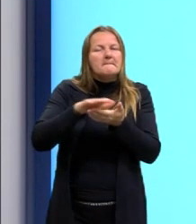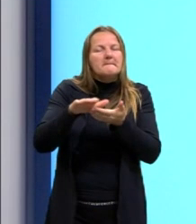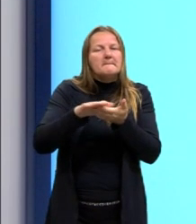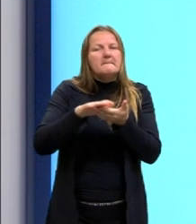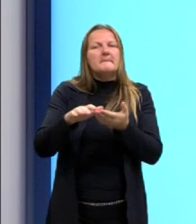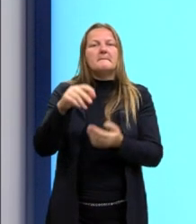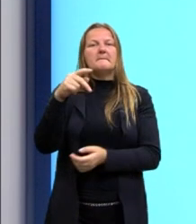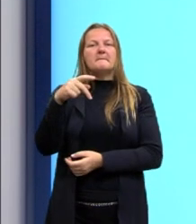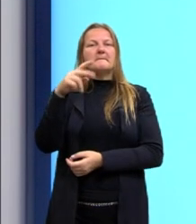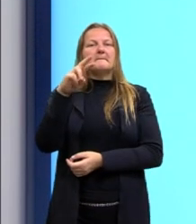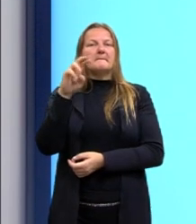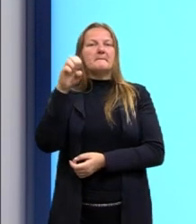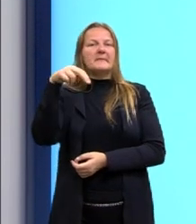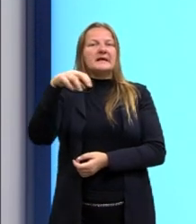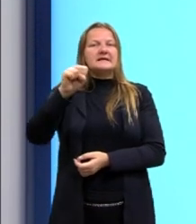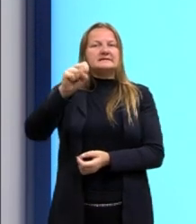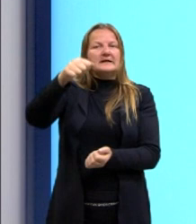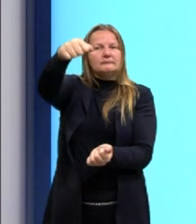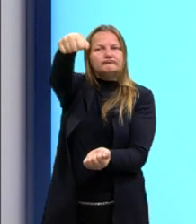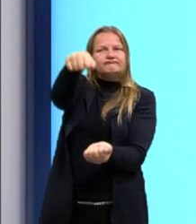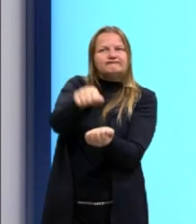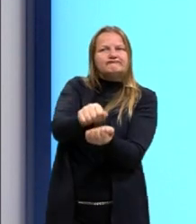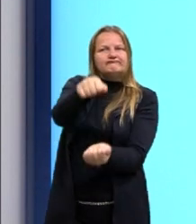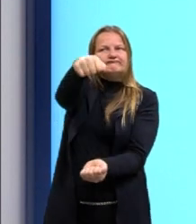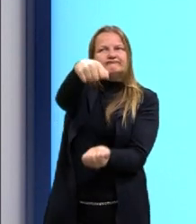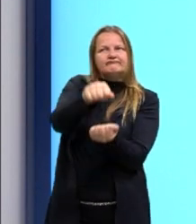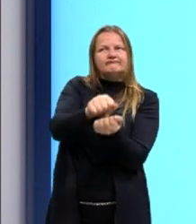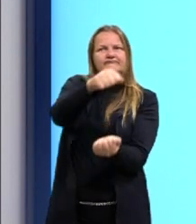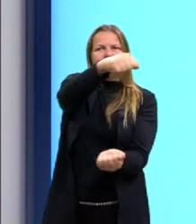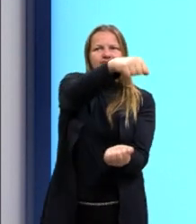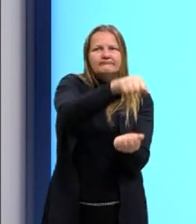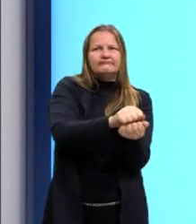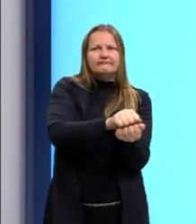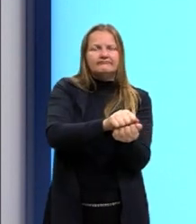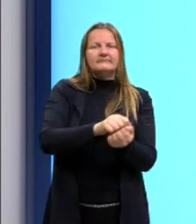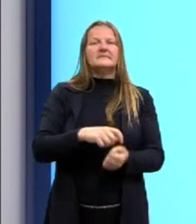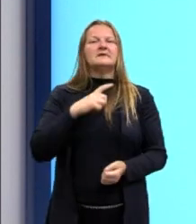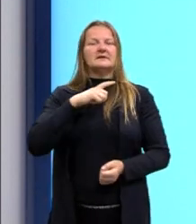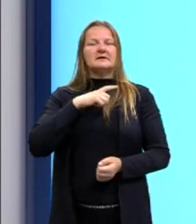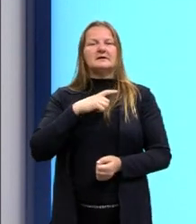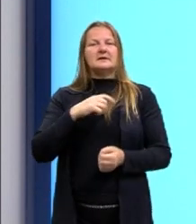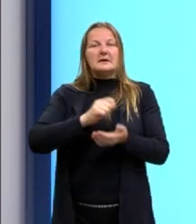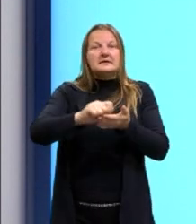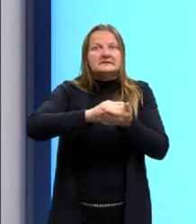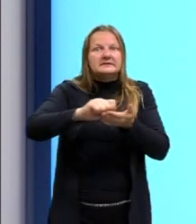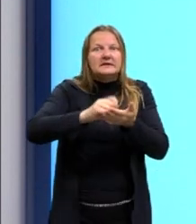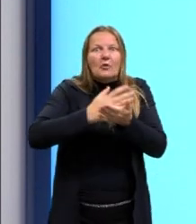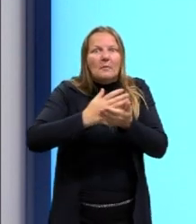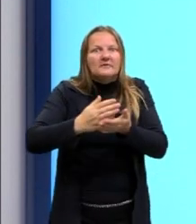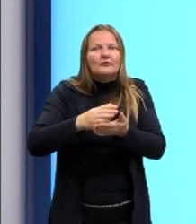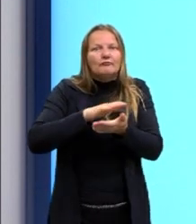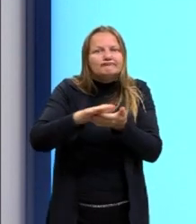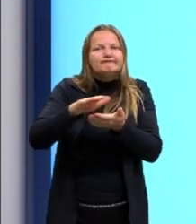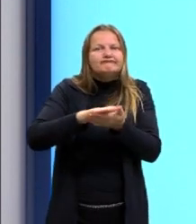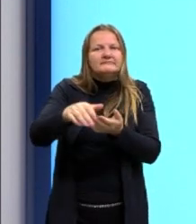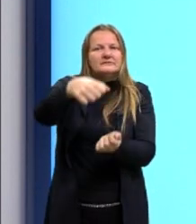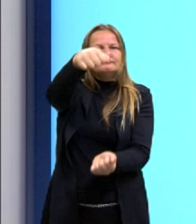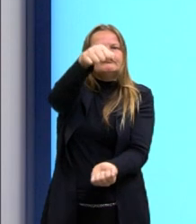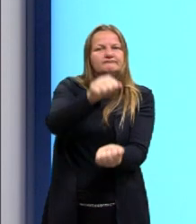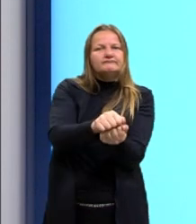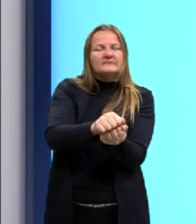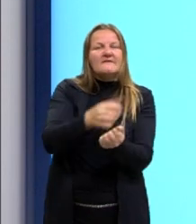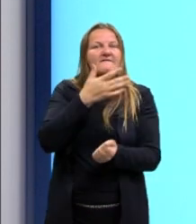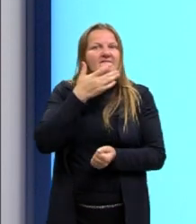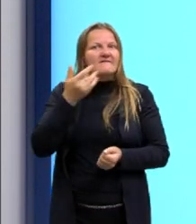né Essa prensa é aquilo que produziu fez com que a produção de escrita se tornasse